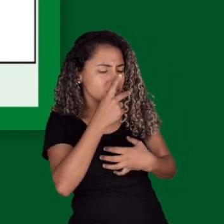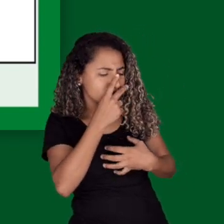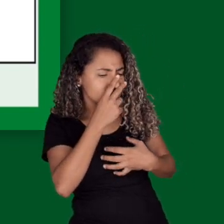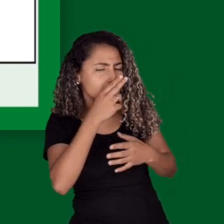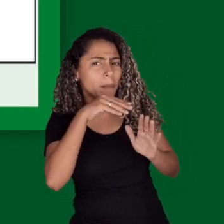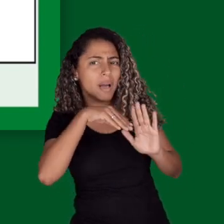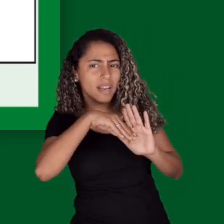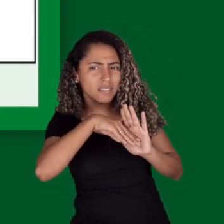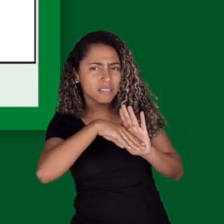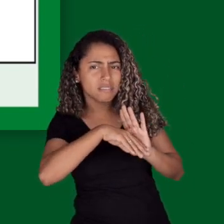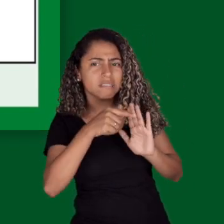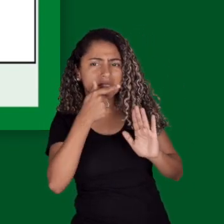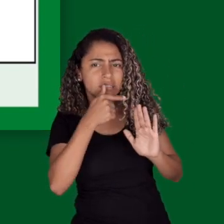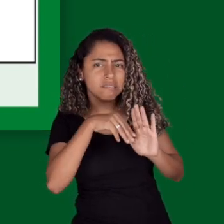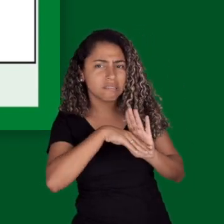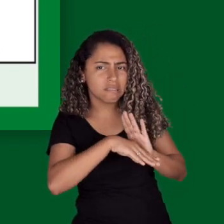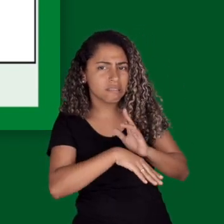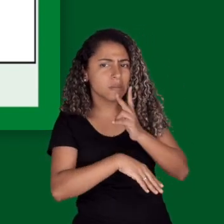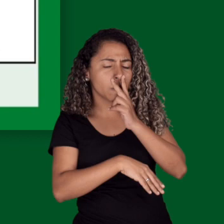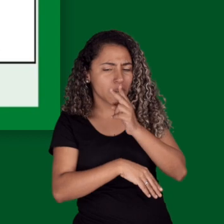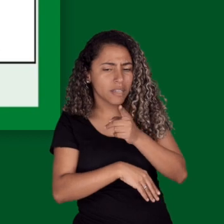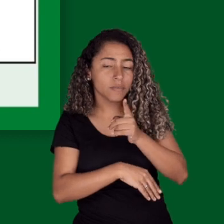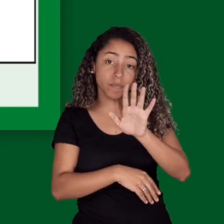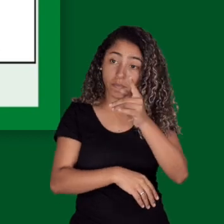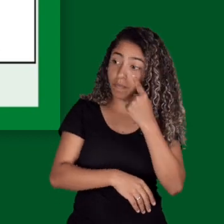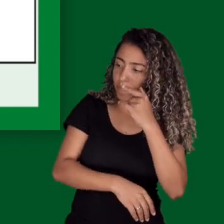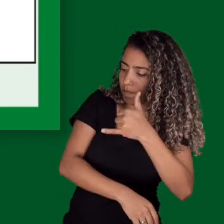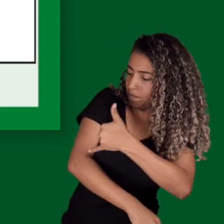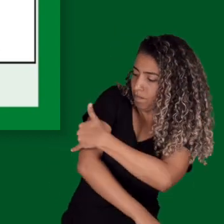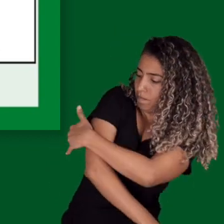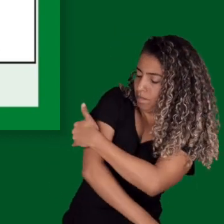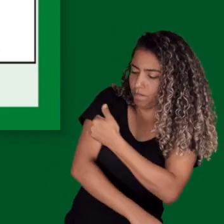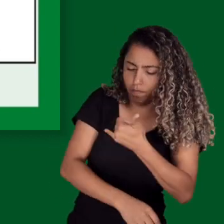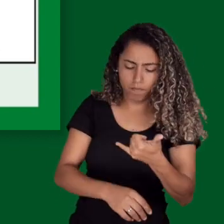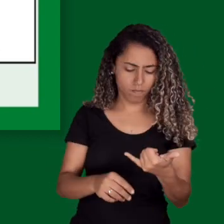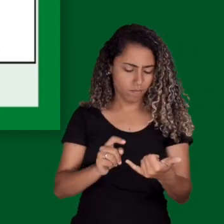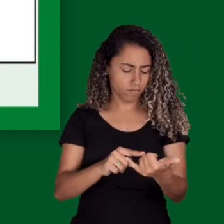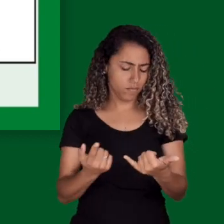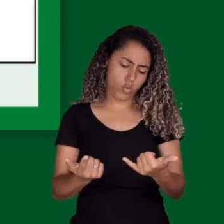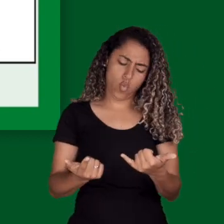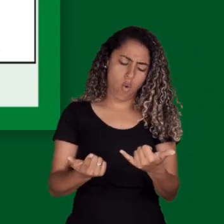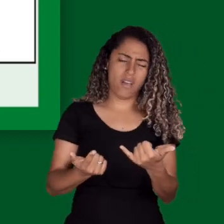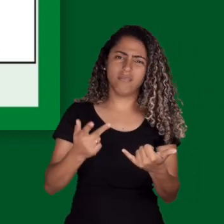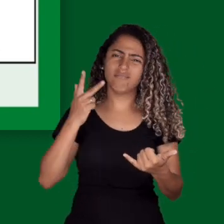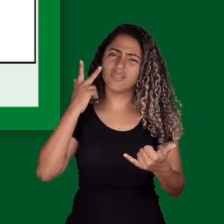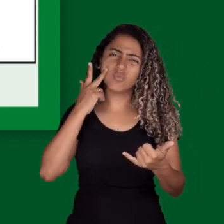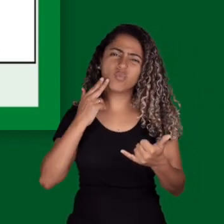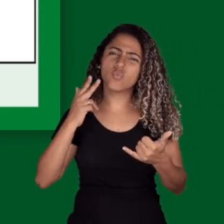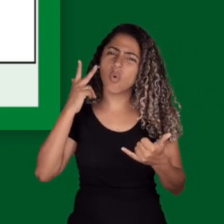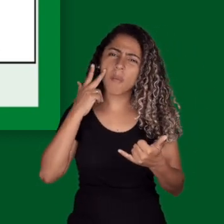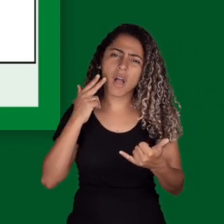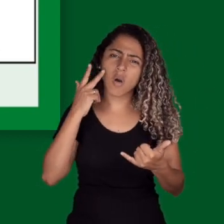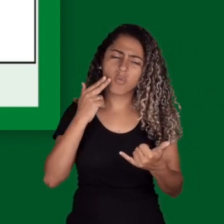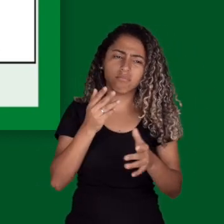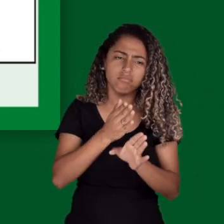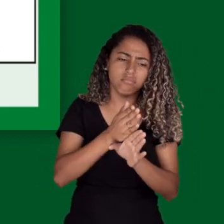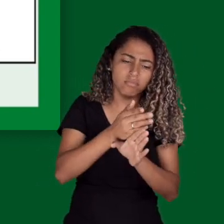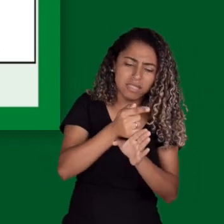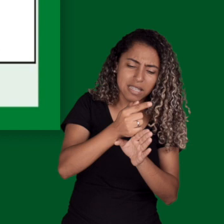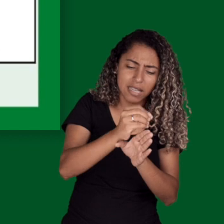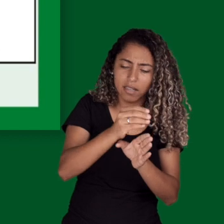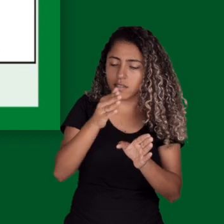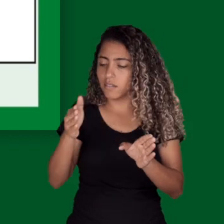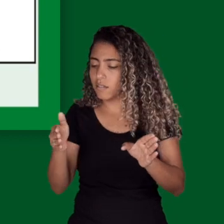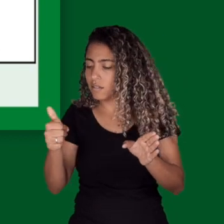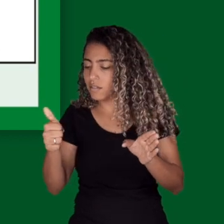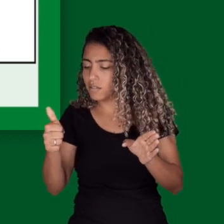no sensor está mostrando que a glicose dele está normal, está dentro da faixa alvo, dentro da faixa estabelecida como normal, que é de